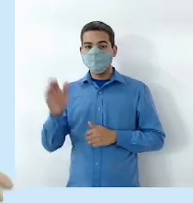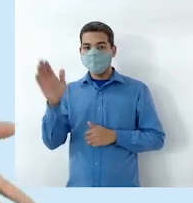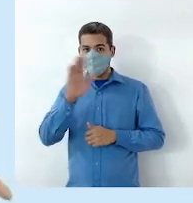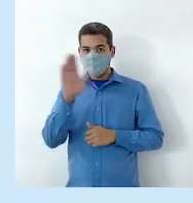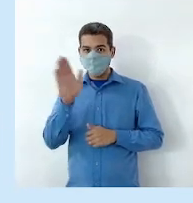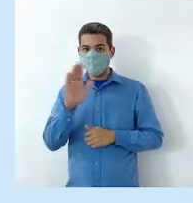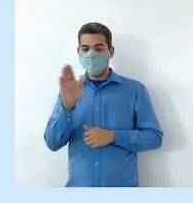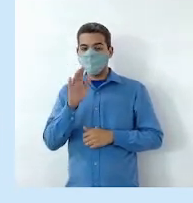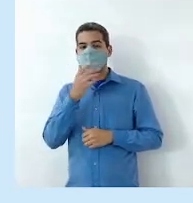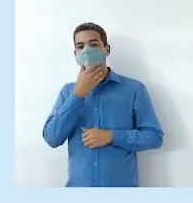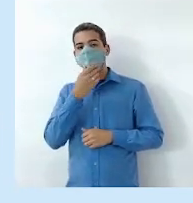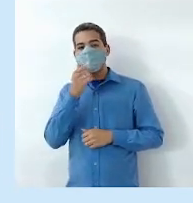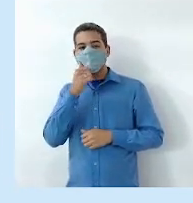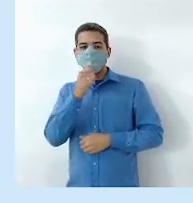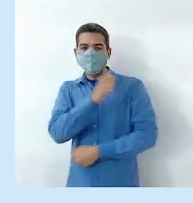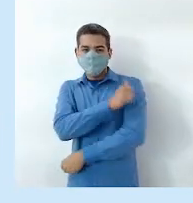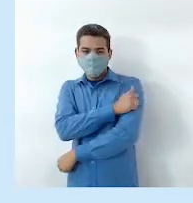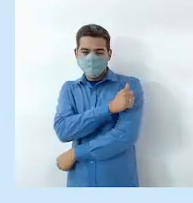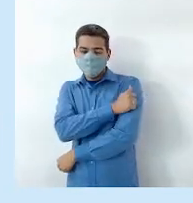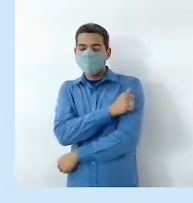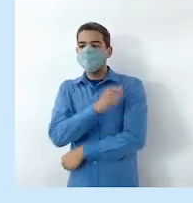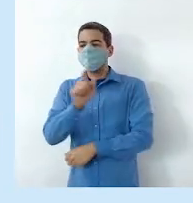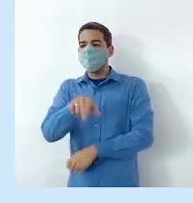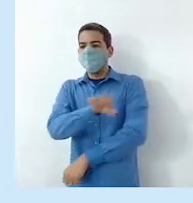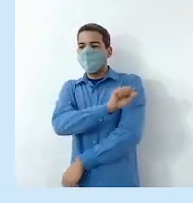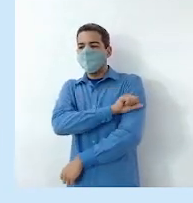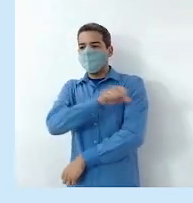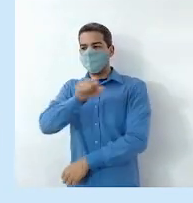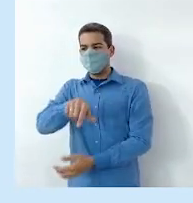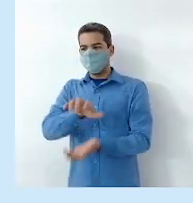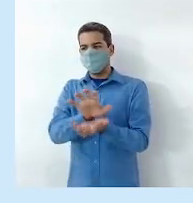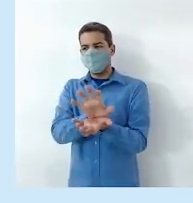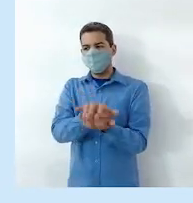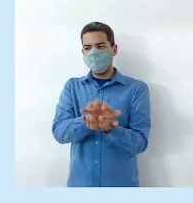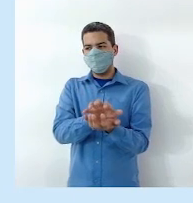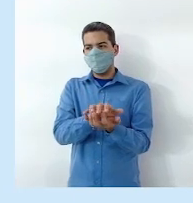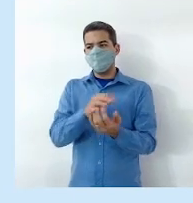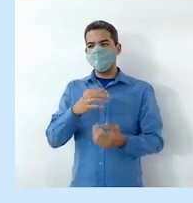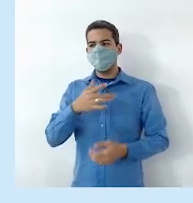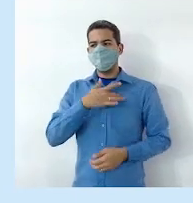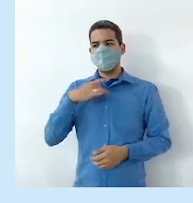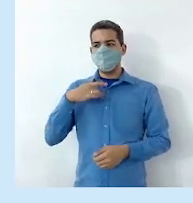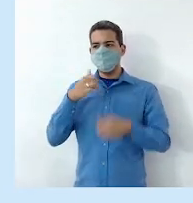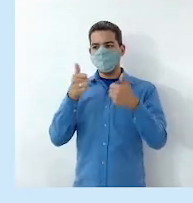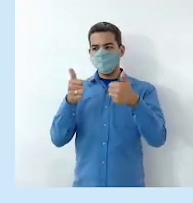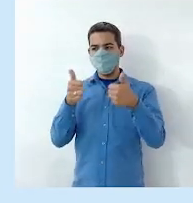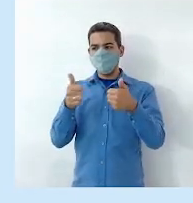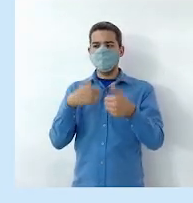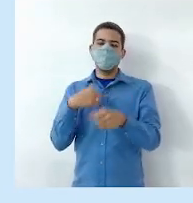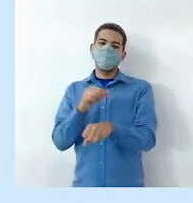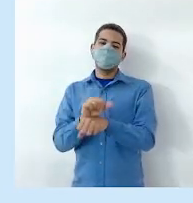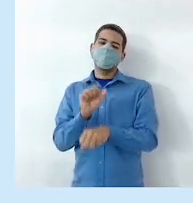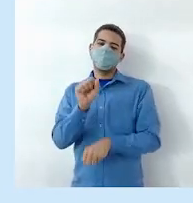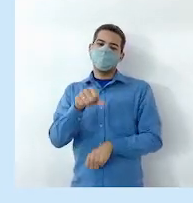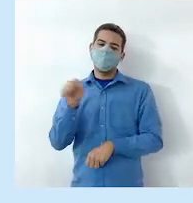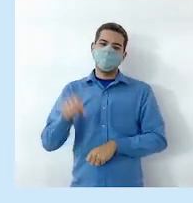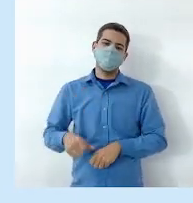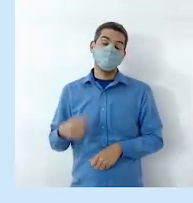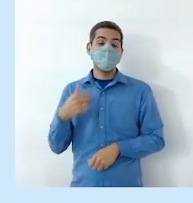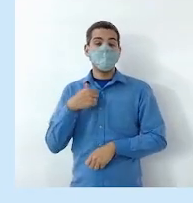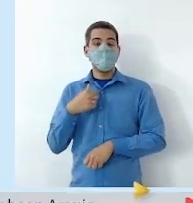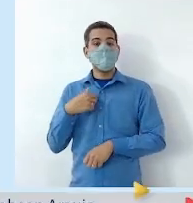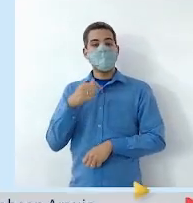Olá, aluna! Olá, aluno do oitavo ano do estado de Pernambuco. Tudo bem com vocês? Eu espero que sim. Eu sou a